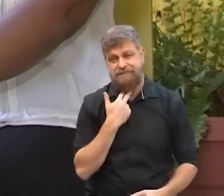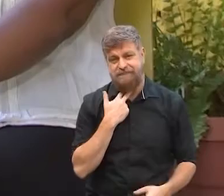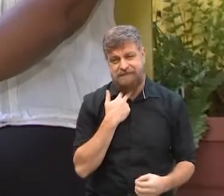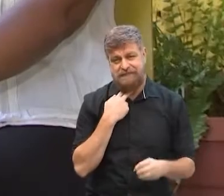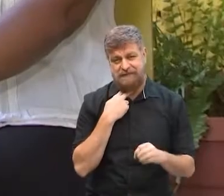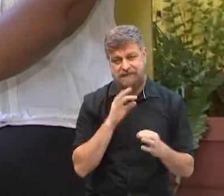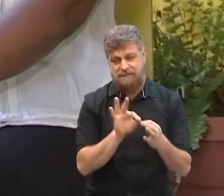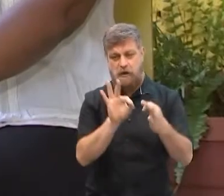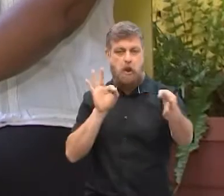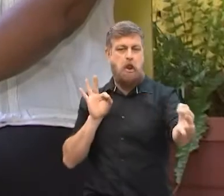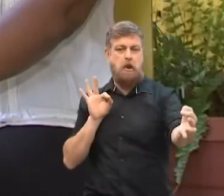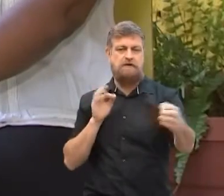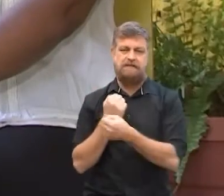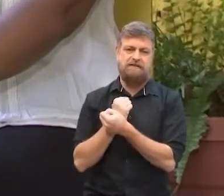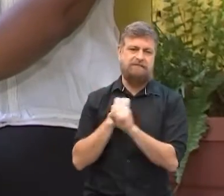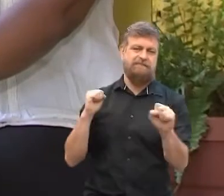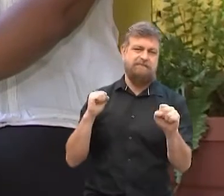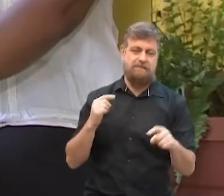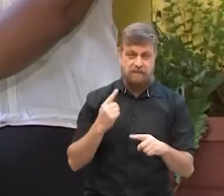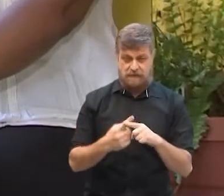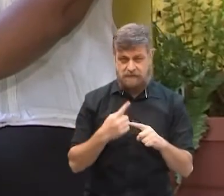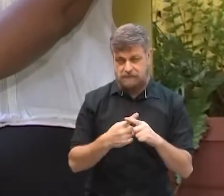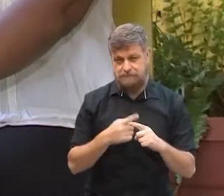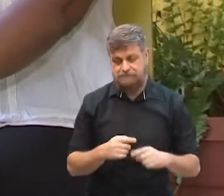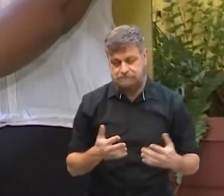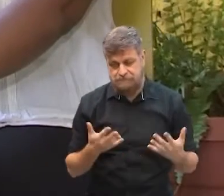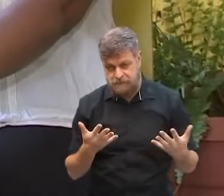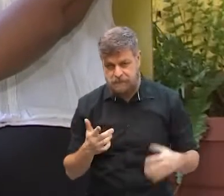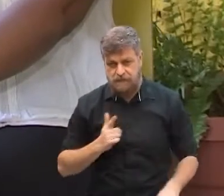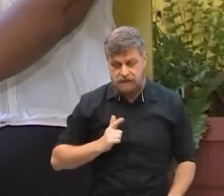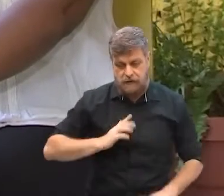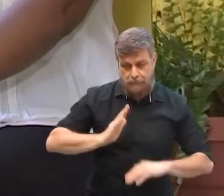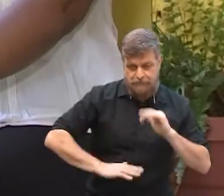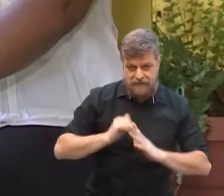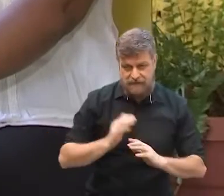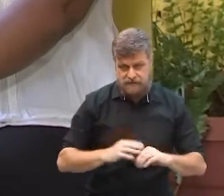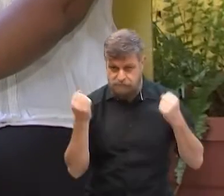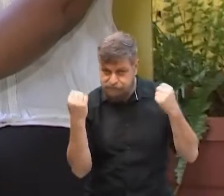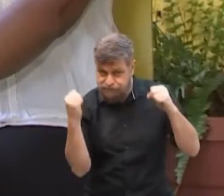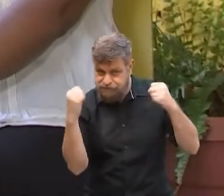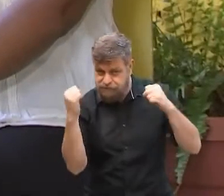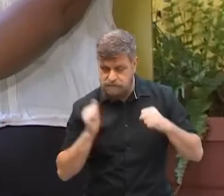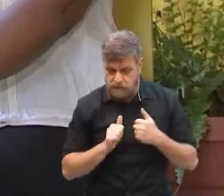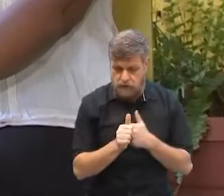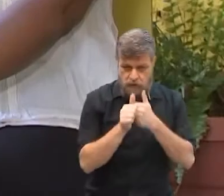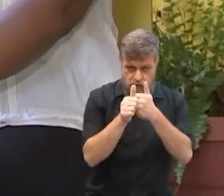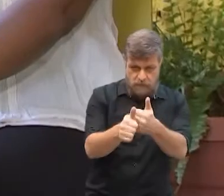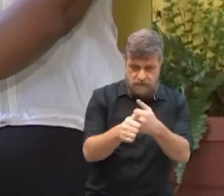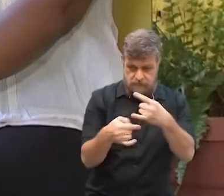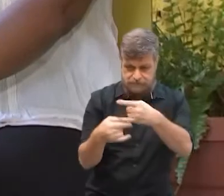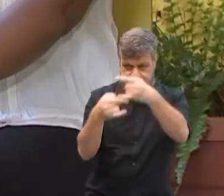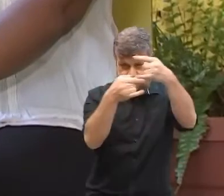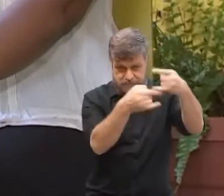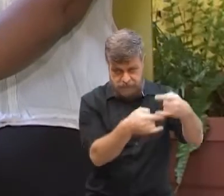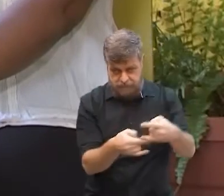tem condições. Não tem jeito, né? Não. Porque às vezes até, né, atividade física, eu acompanhava algumas lives